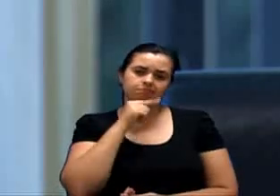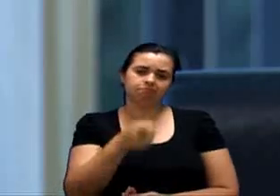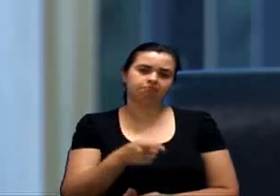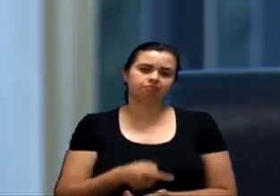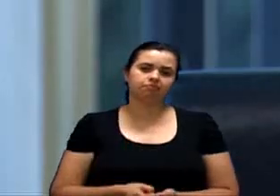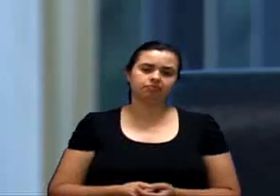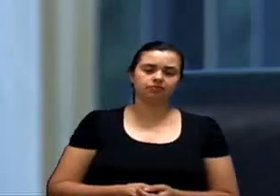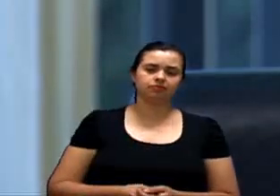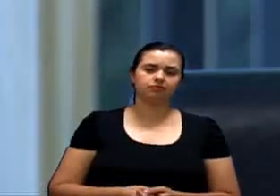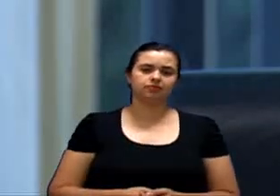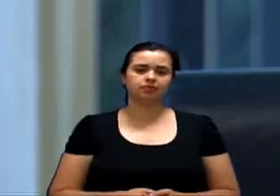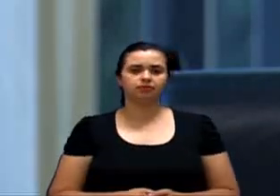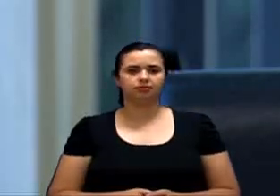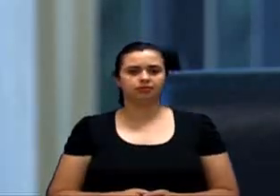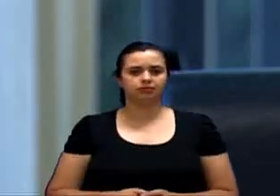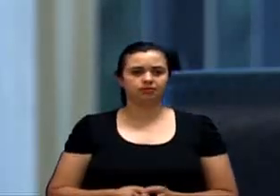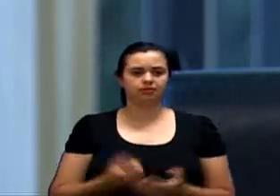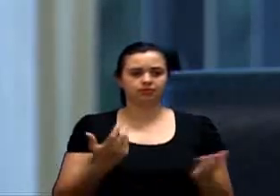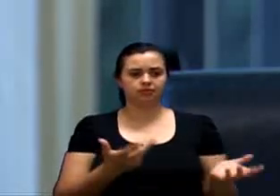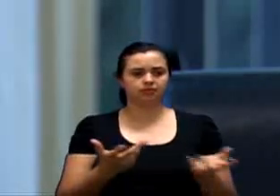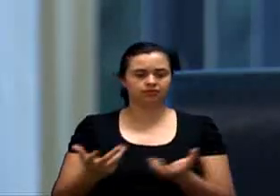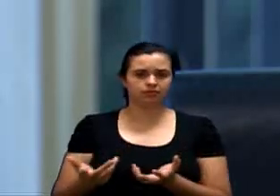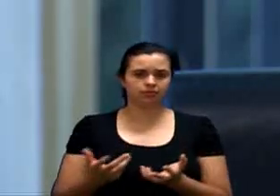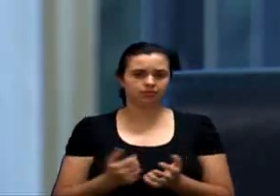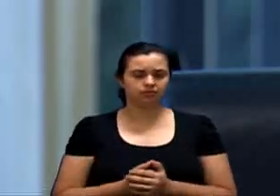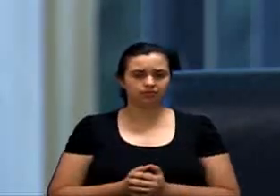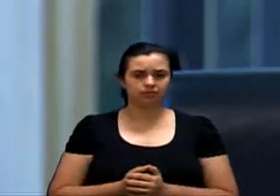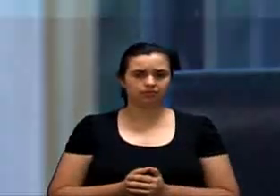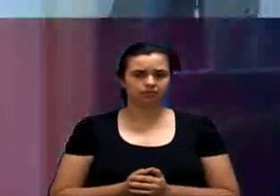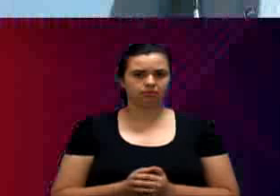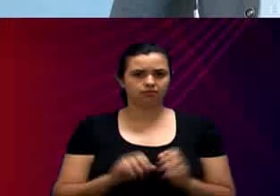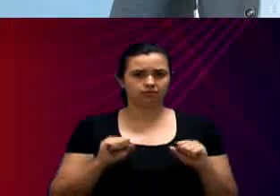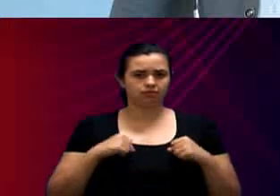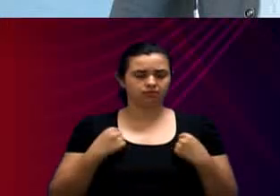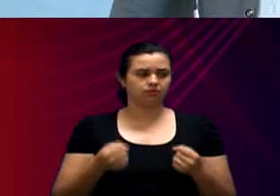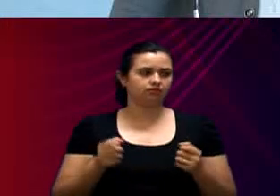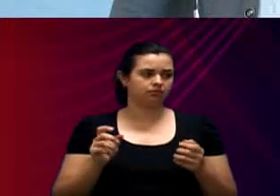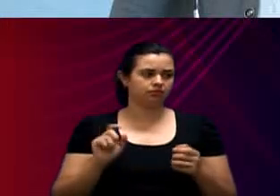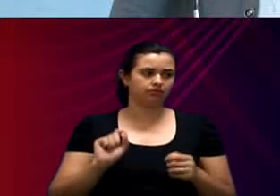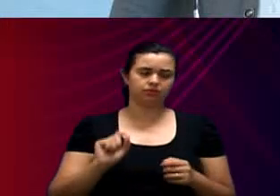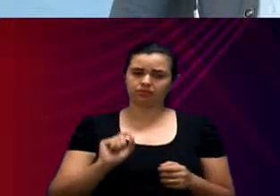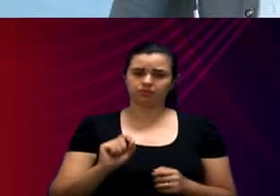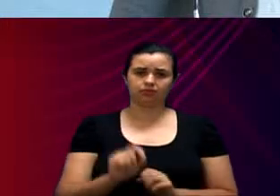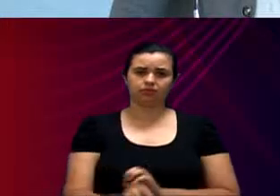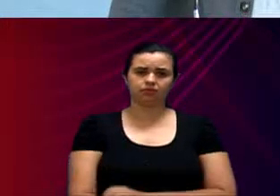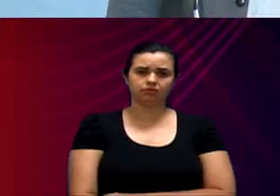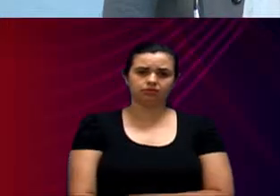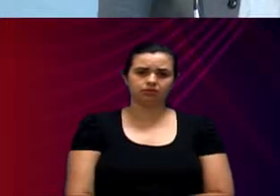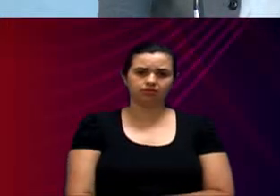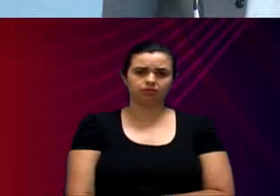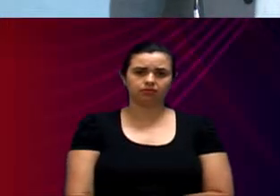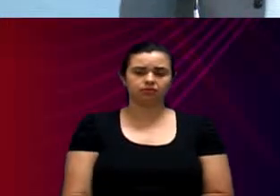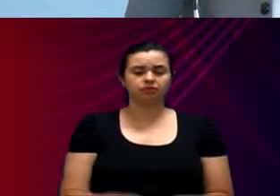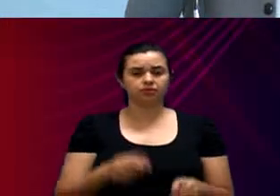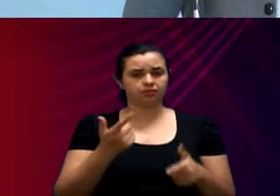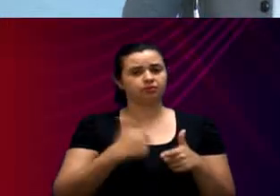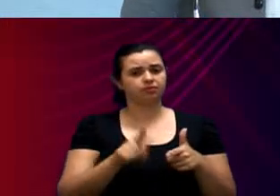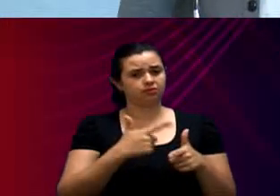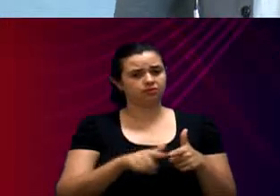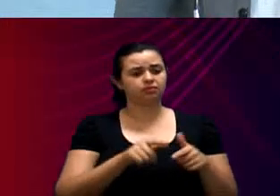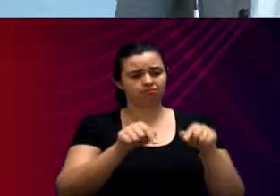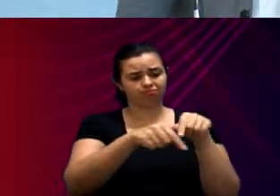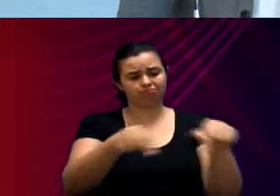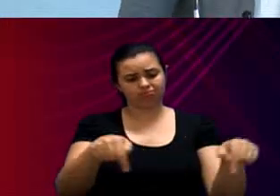gostaria de trazer aqui como proposta? Eu acho que é um prejuízo, né? A questão do